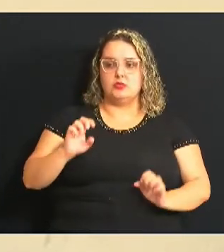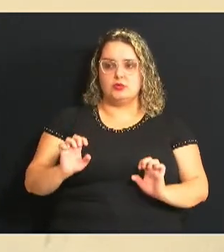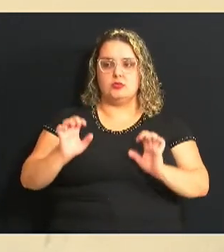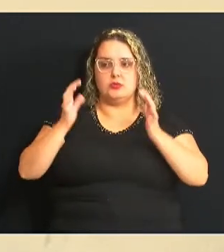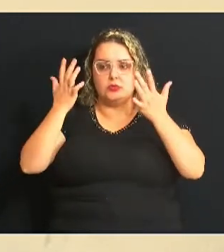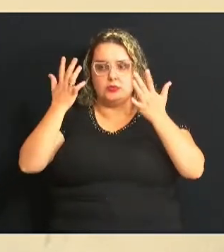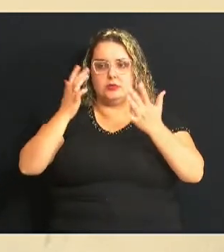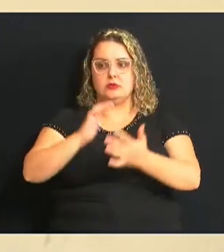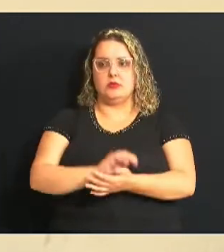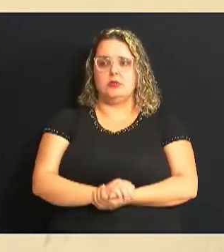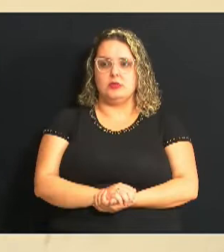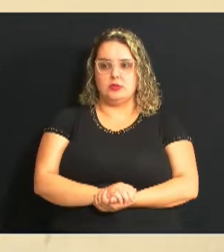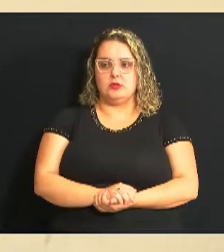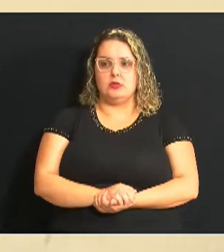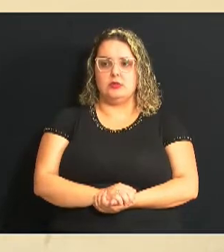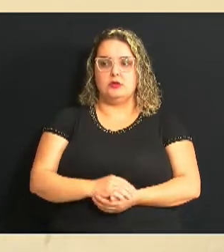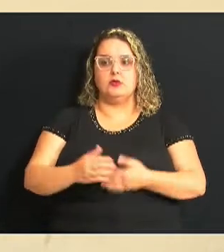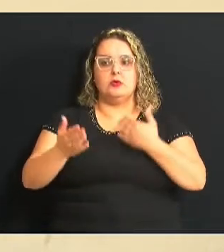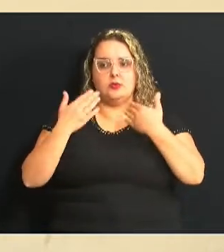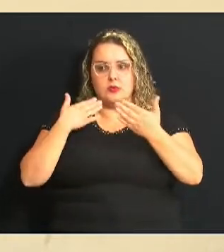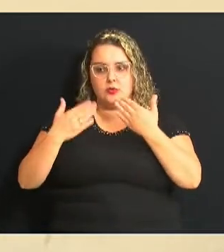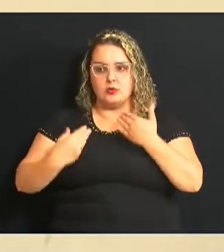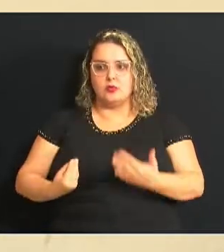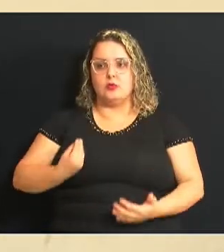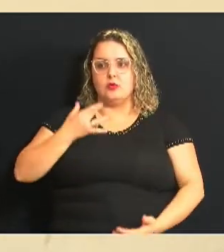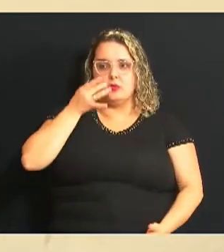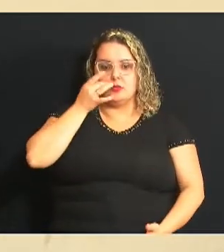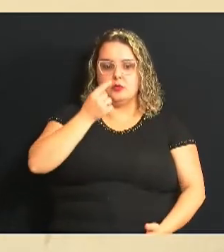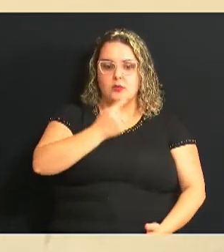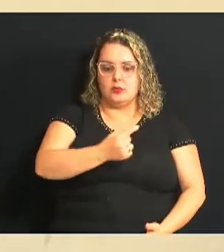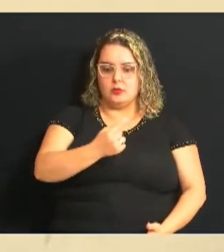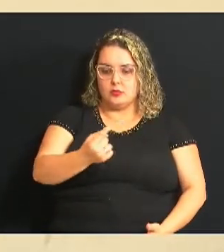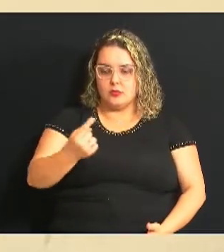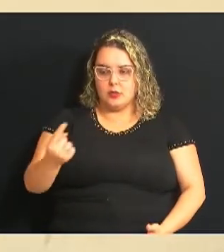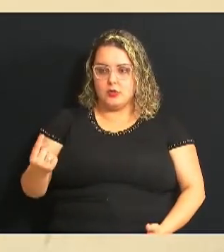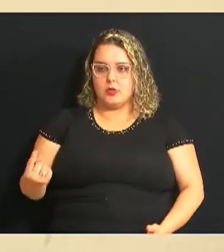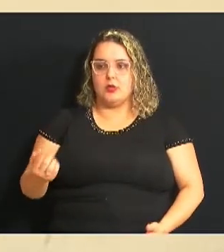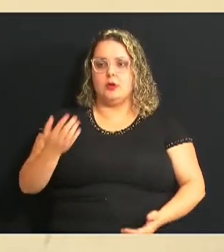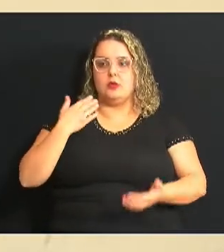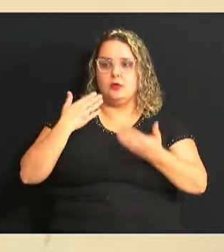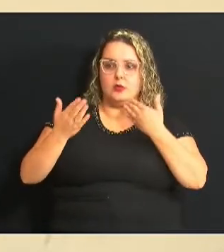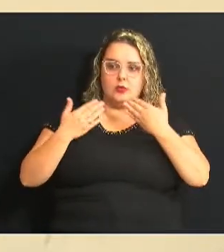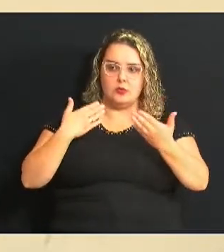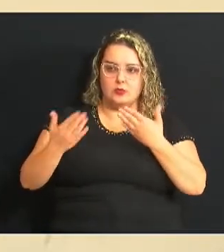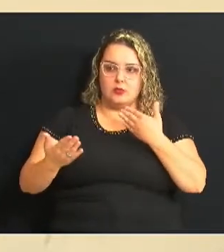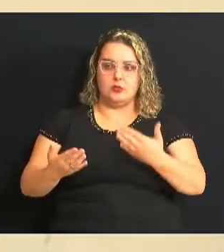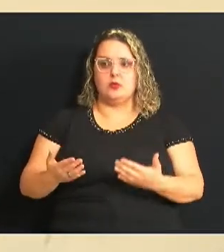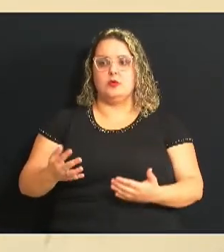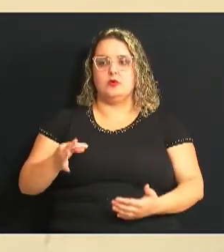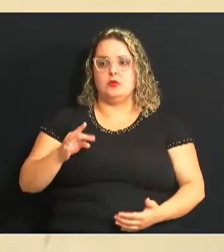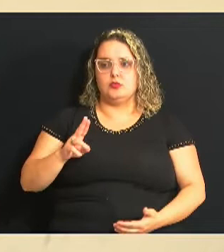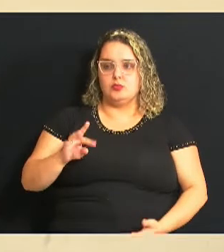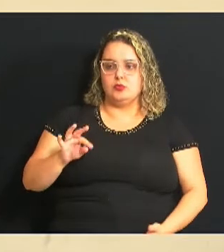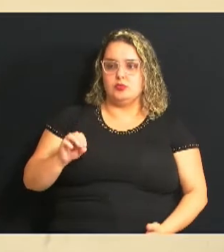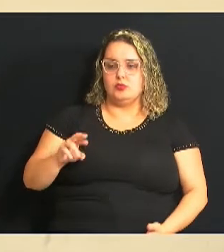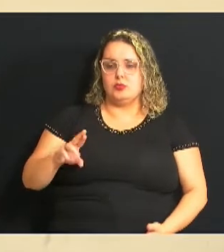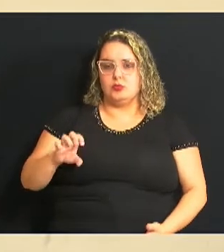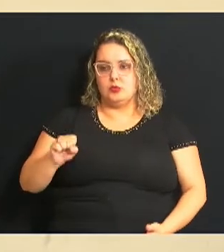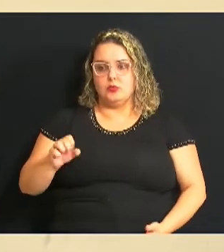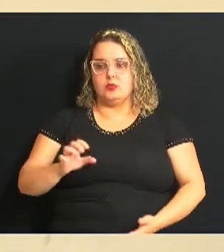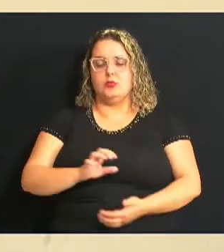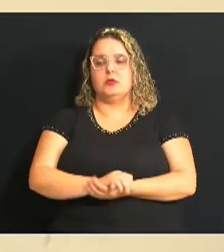eventos, pude conversar pessoalmente com cada um deles, conversar com os seus tutores,